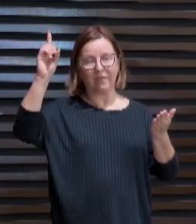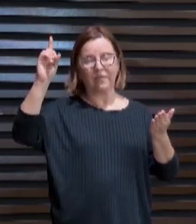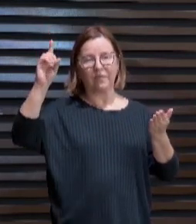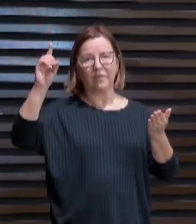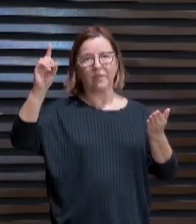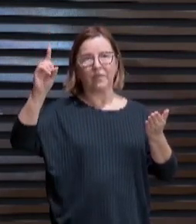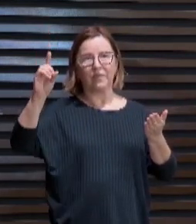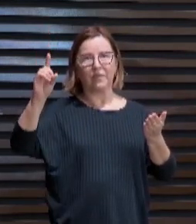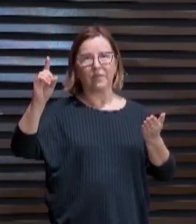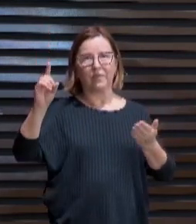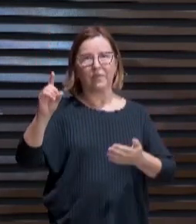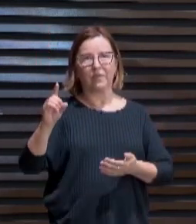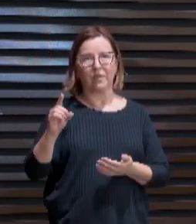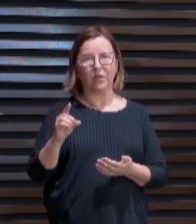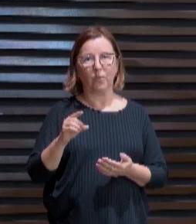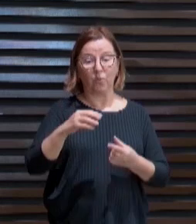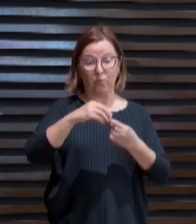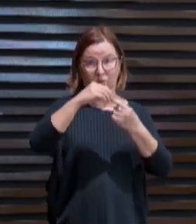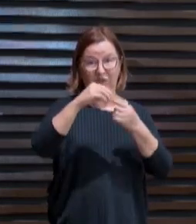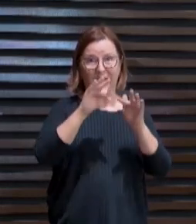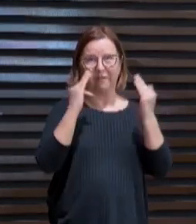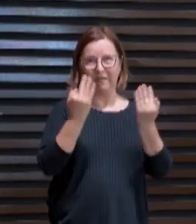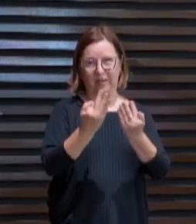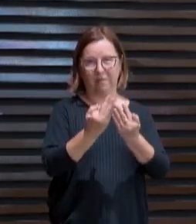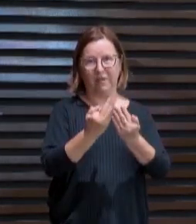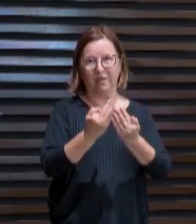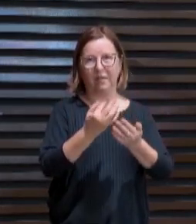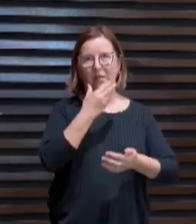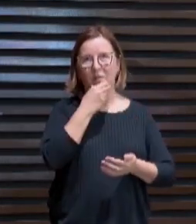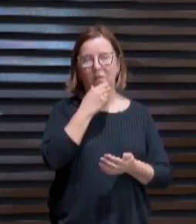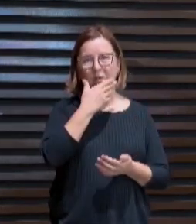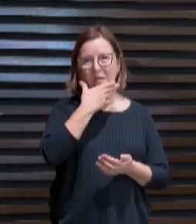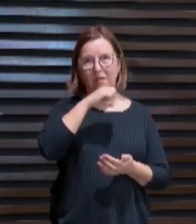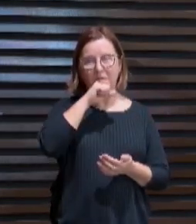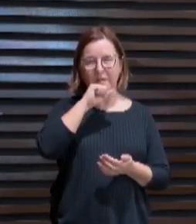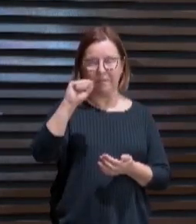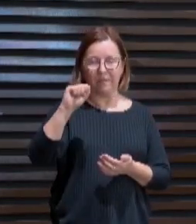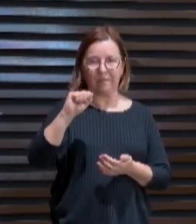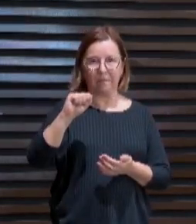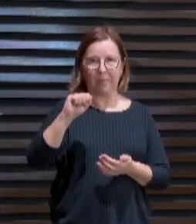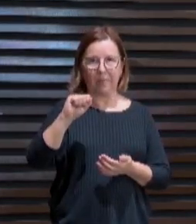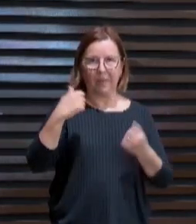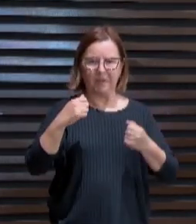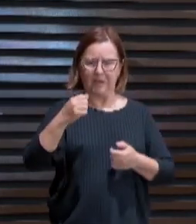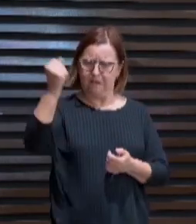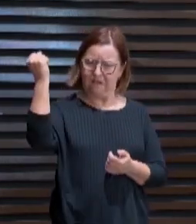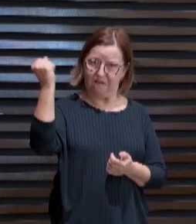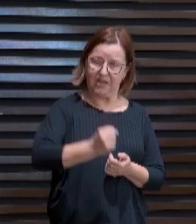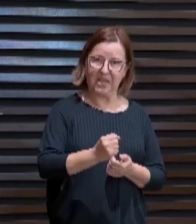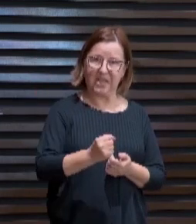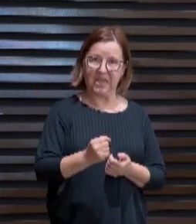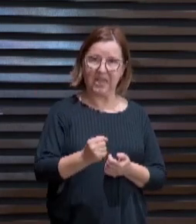O pai daquela casa, o chefe da família, o pai, ele deveria ser morto, e o sangue esse pai